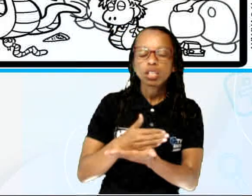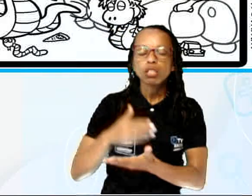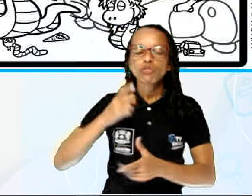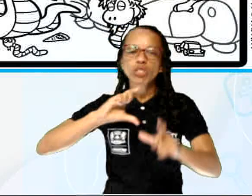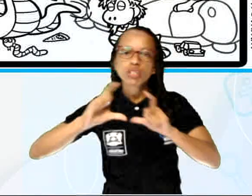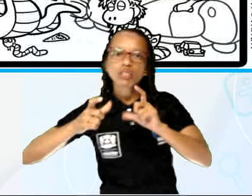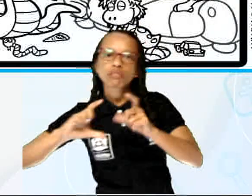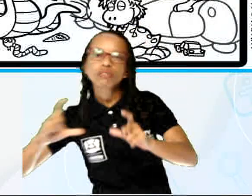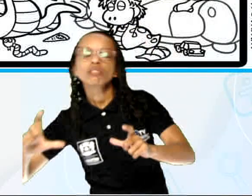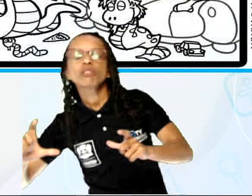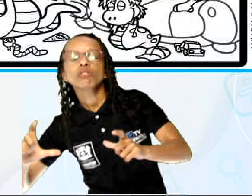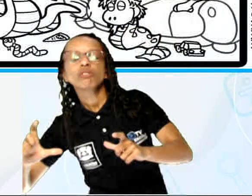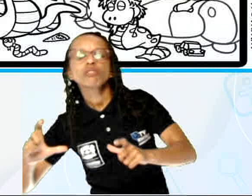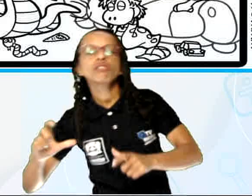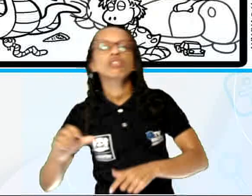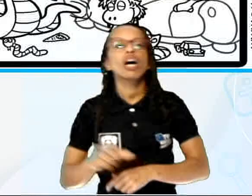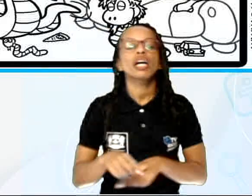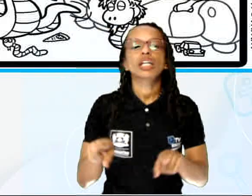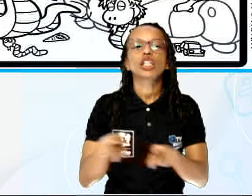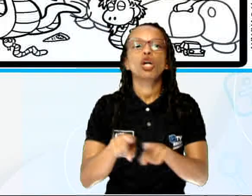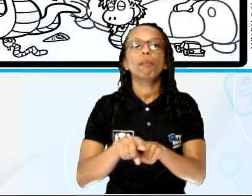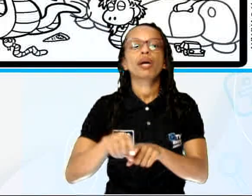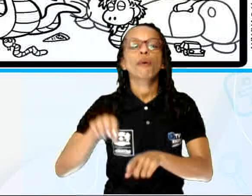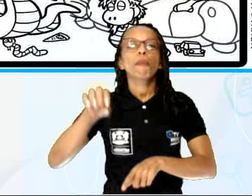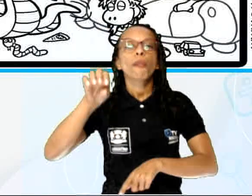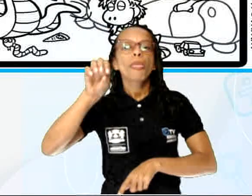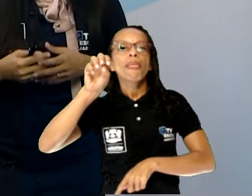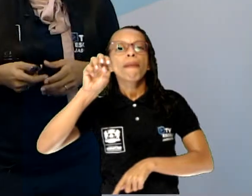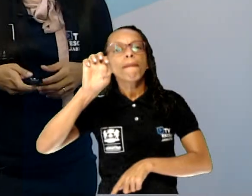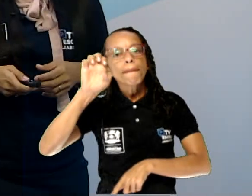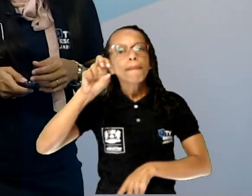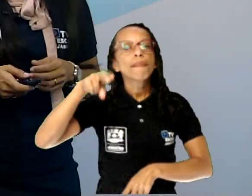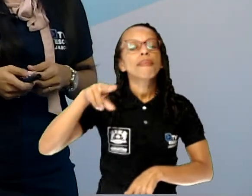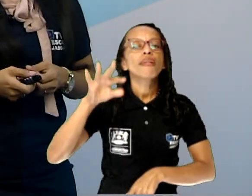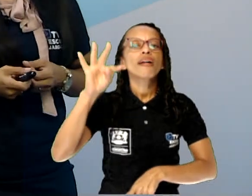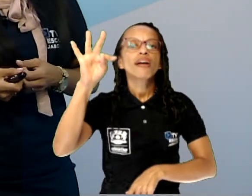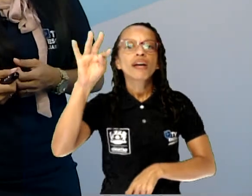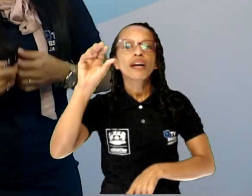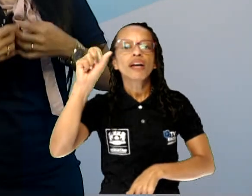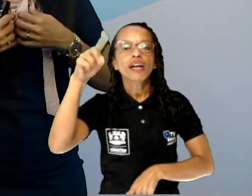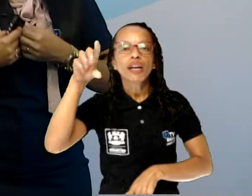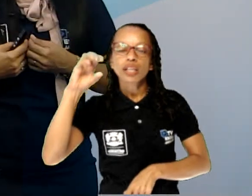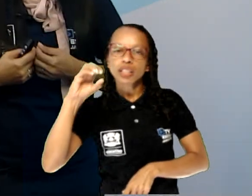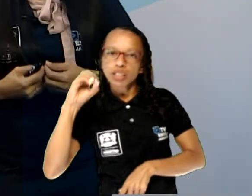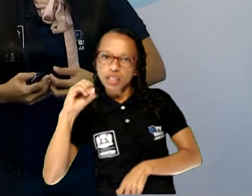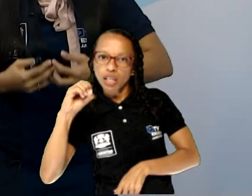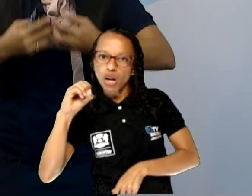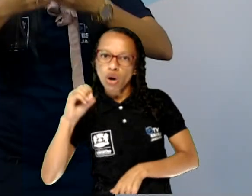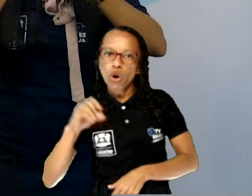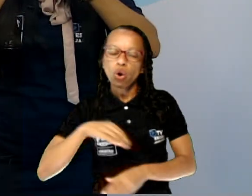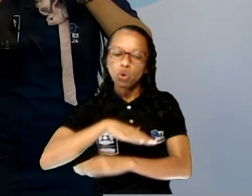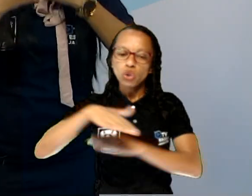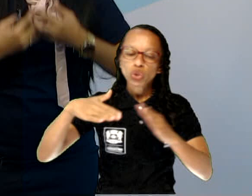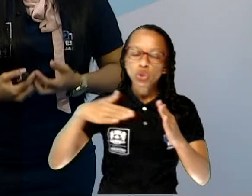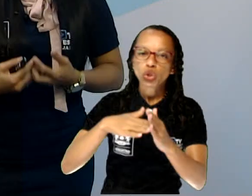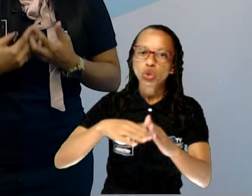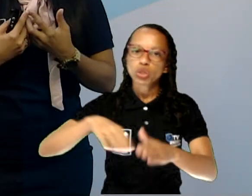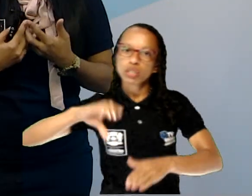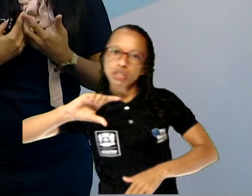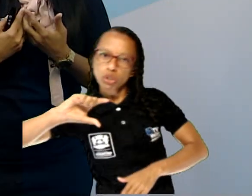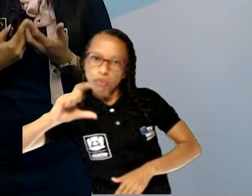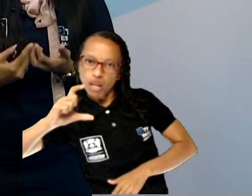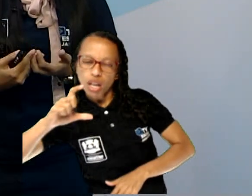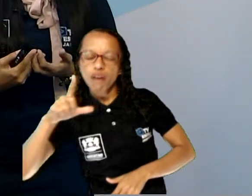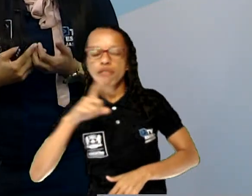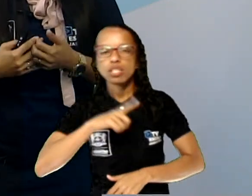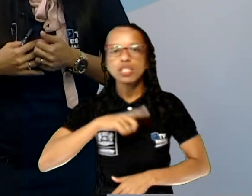E sério, né? Estava ali já marcado. Essas palavras têm acento. Professora, por que essas palavras